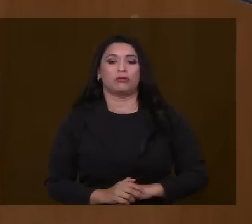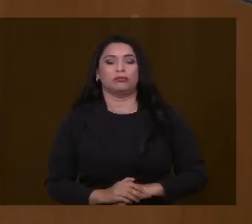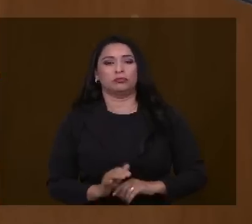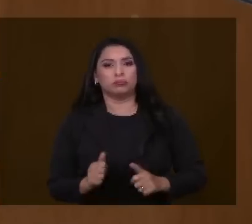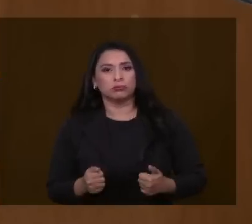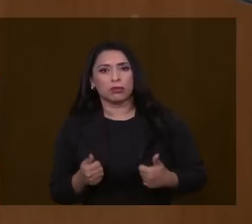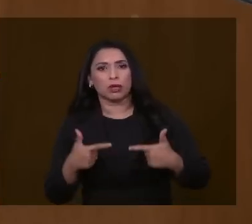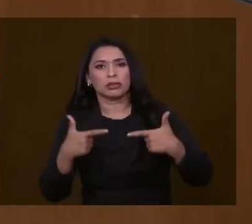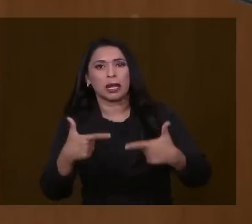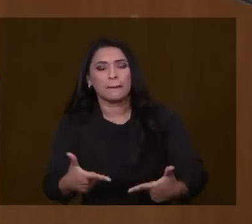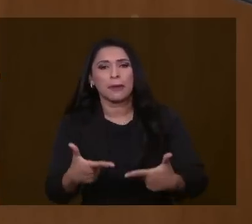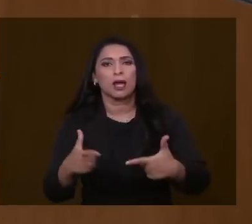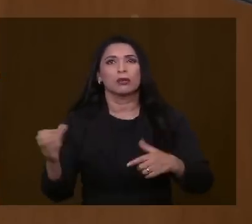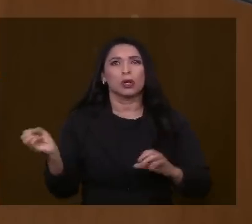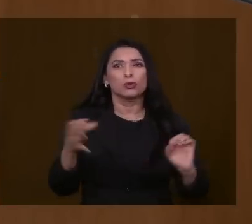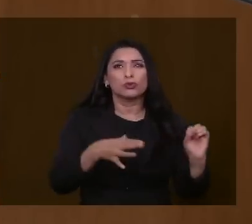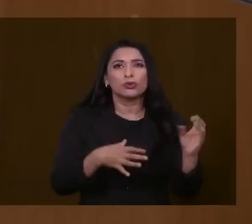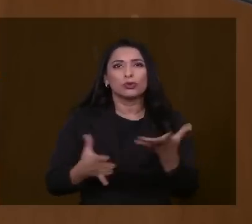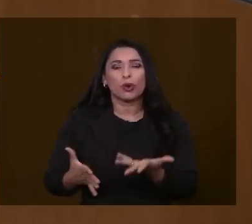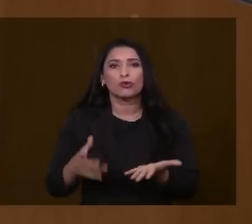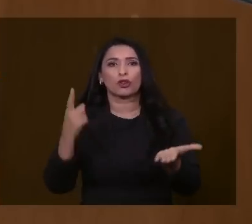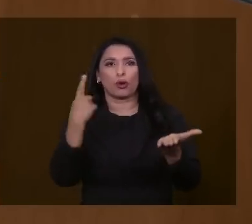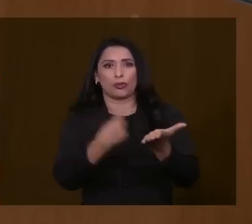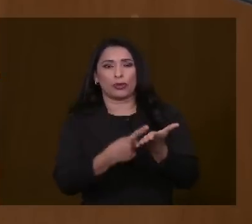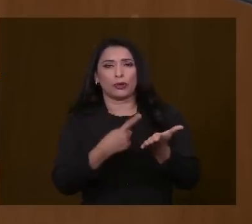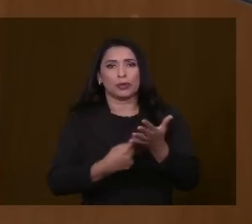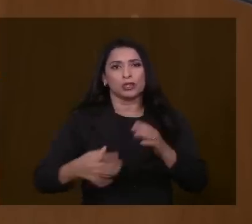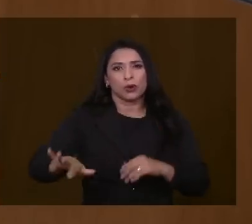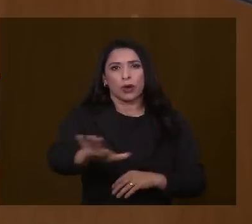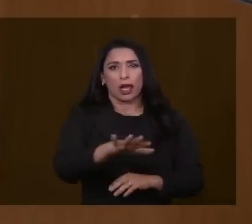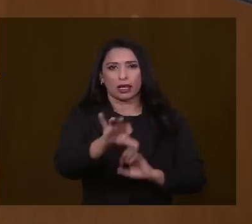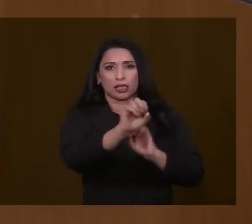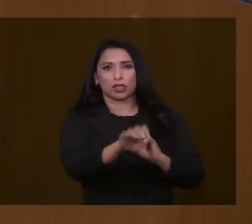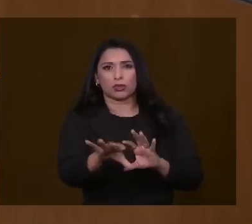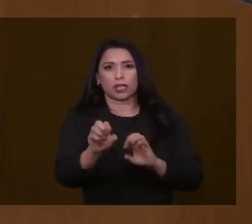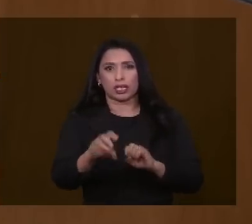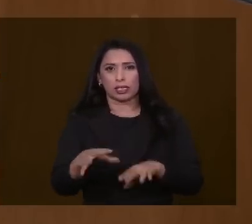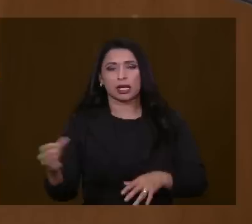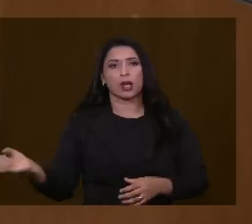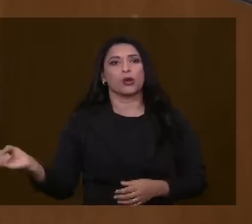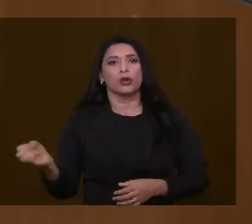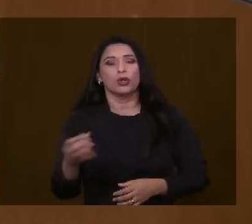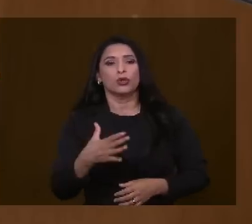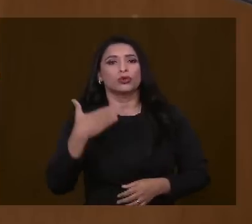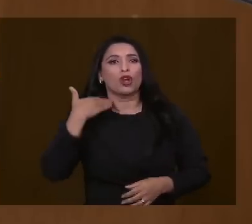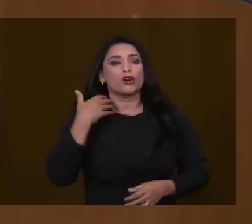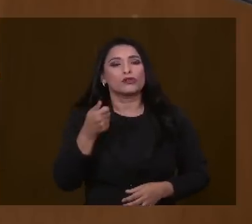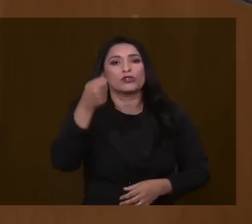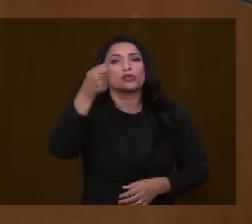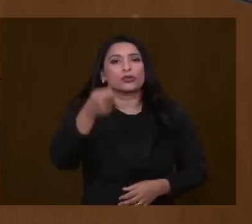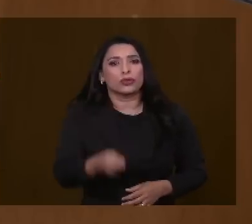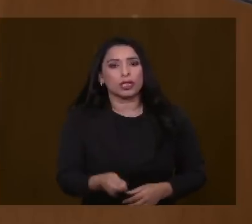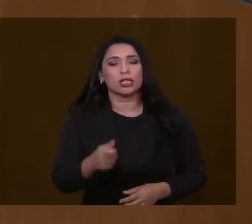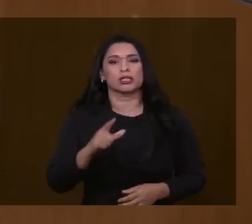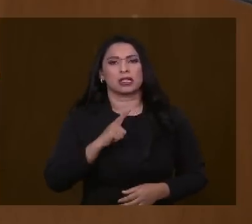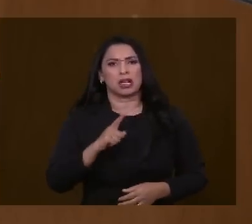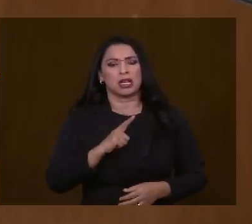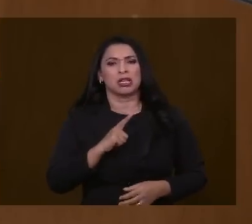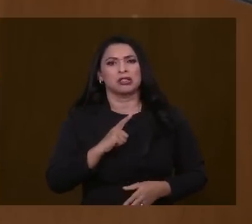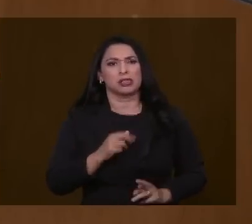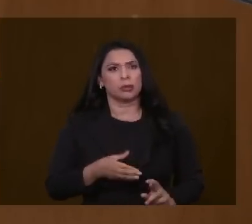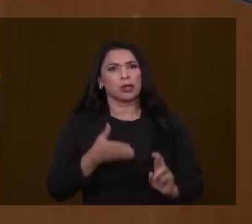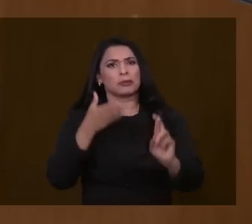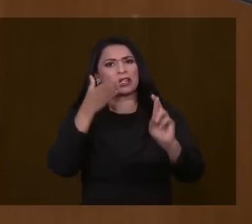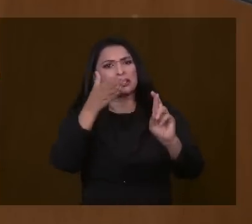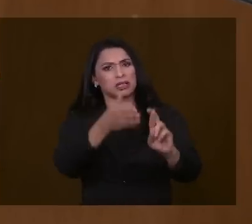seu compromisso com a educação e a formação de novos juristas, tem sido um bastião da efetividade